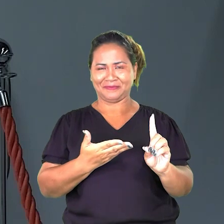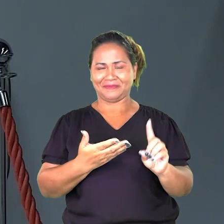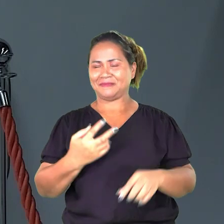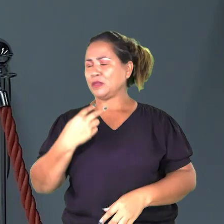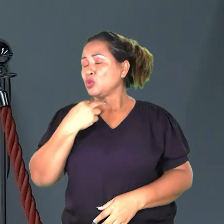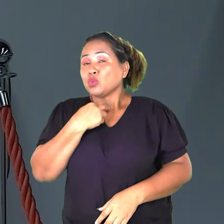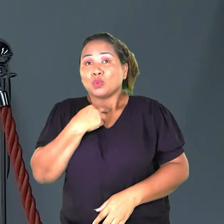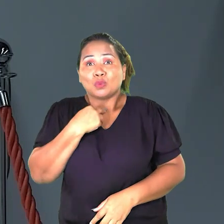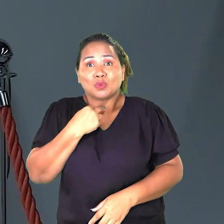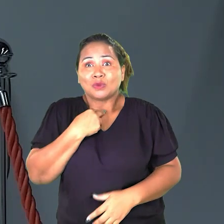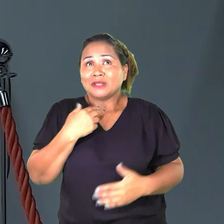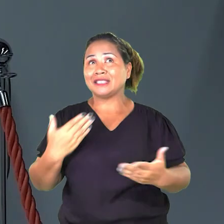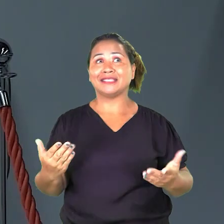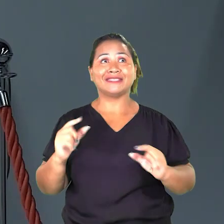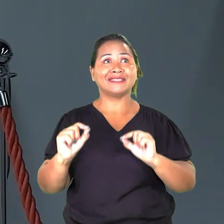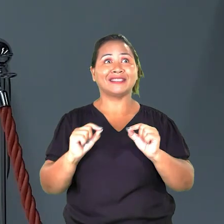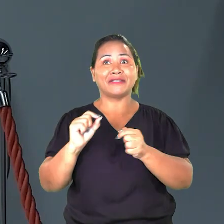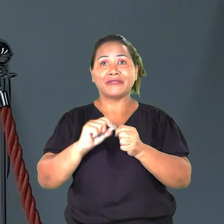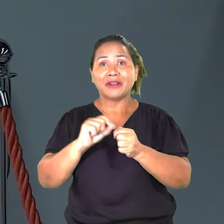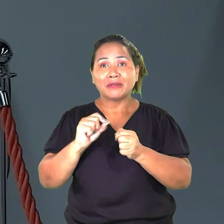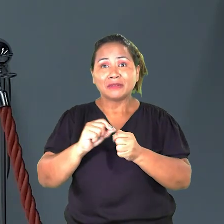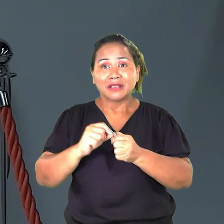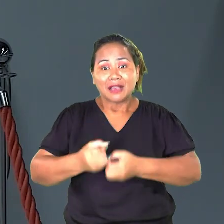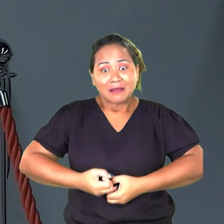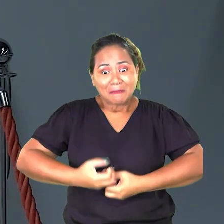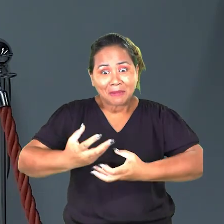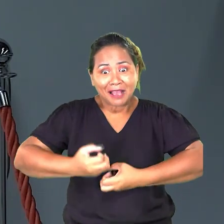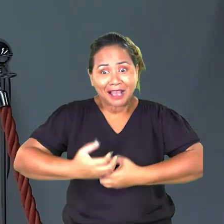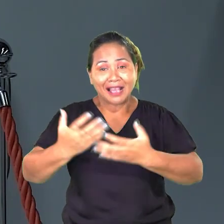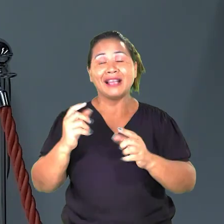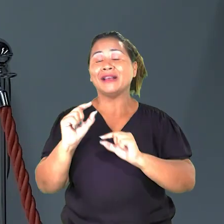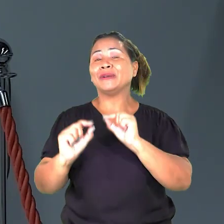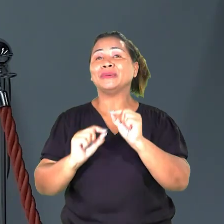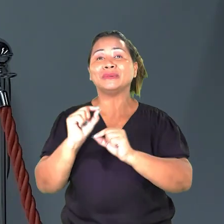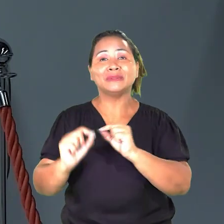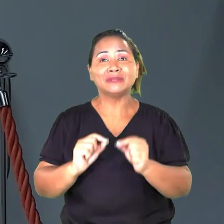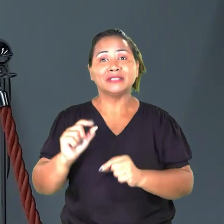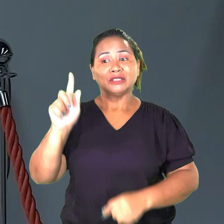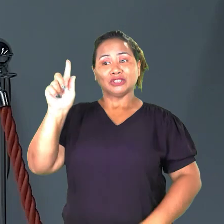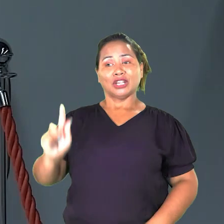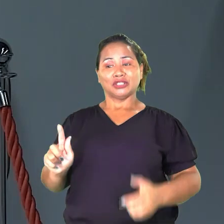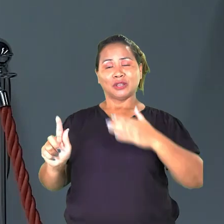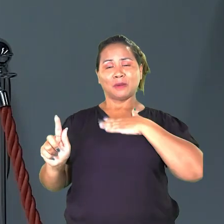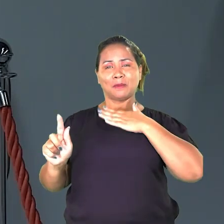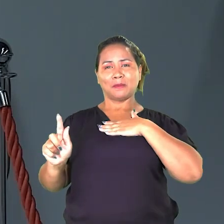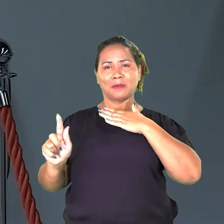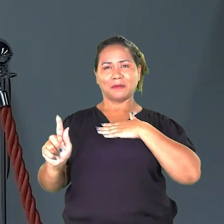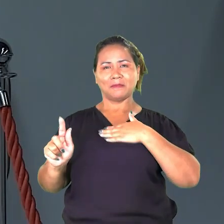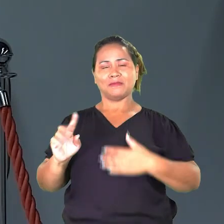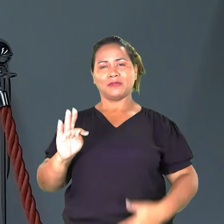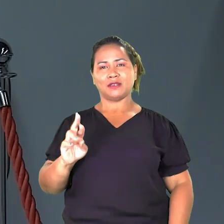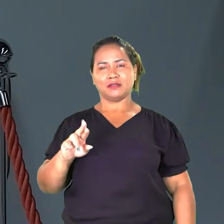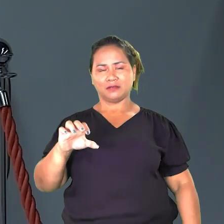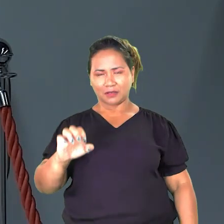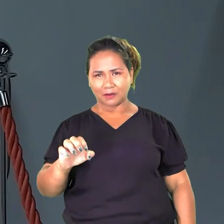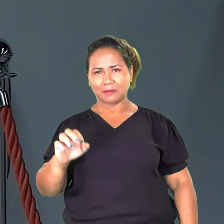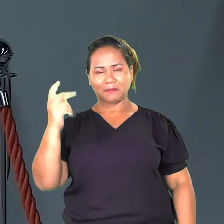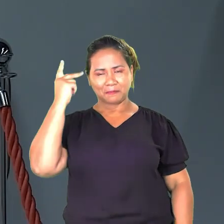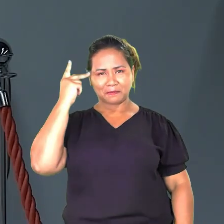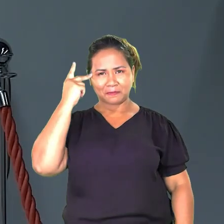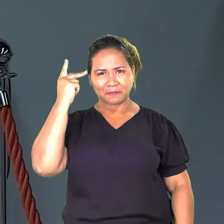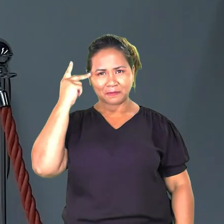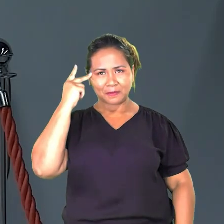como vibrante sempre foi aquele que lhe dá o nome. E eu não poderia encerrar de maneira mais emocionada e emocionante a minha gestão